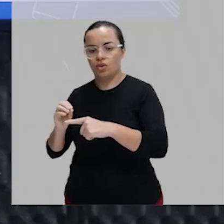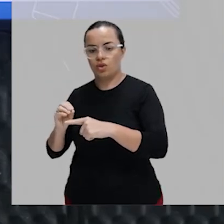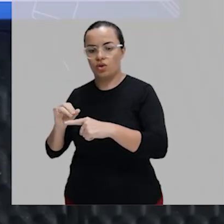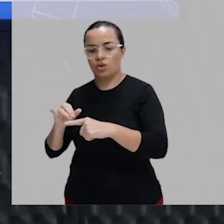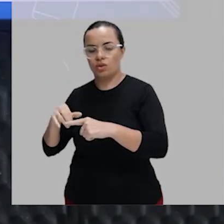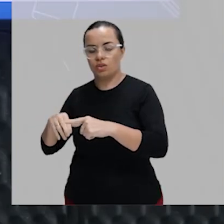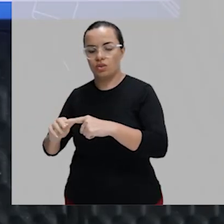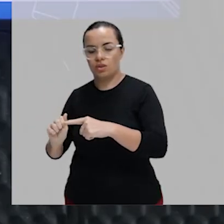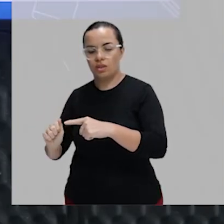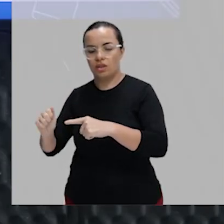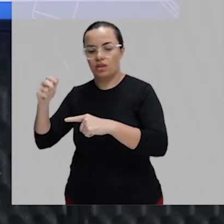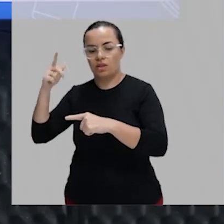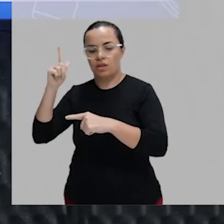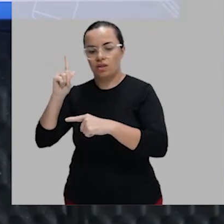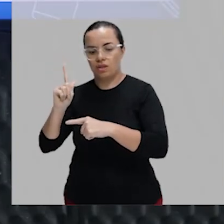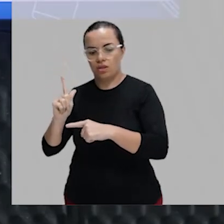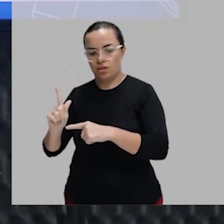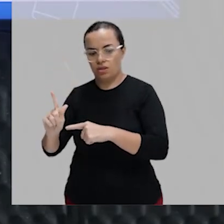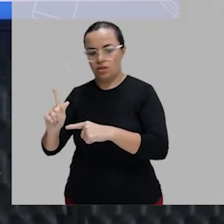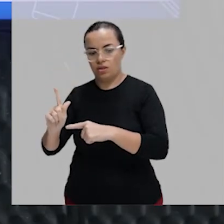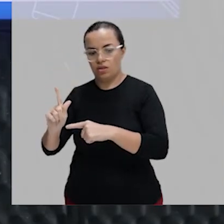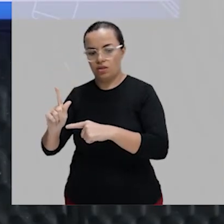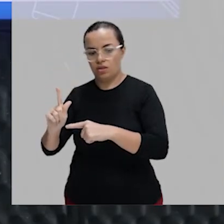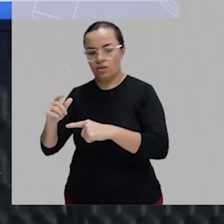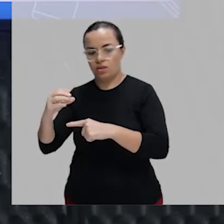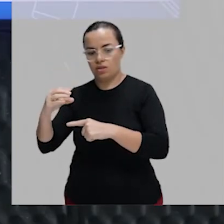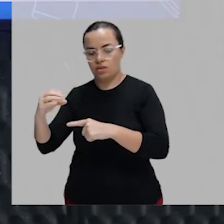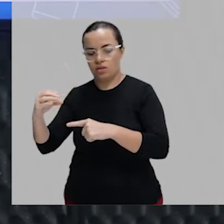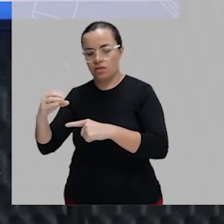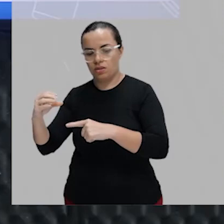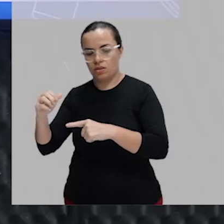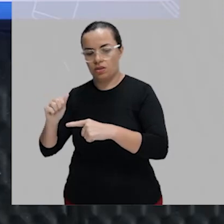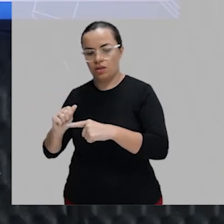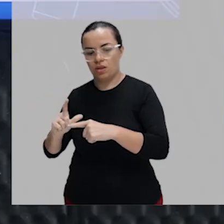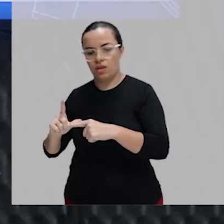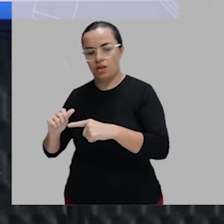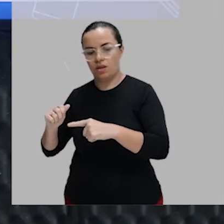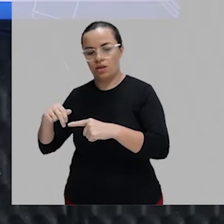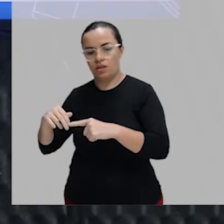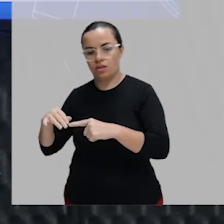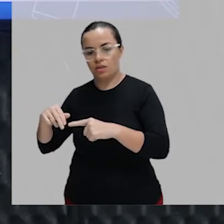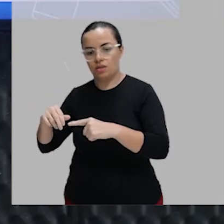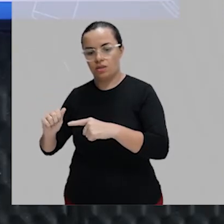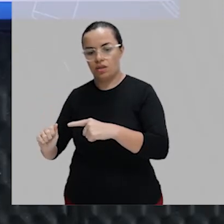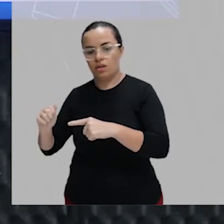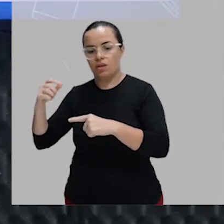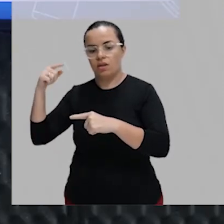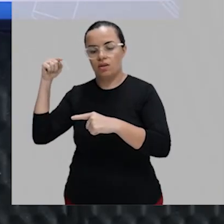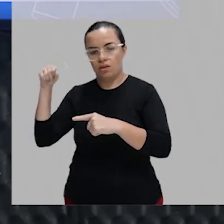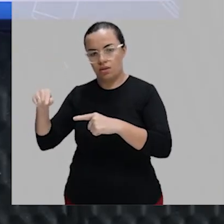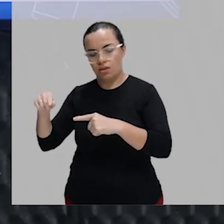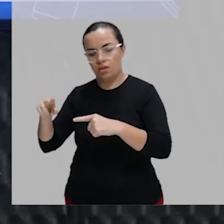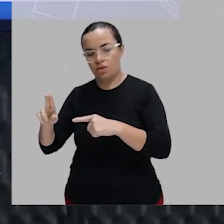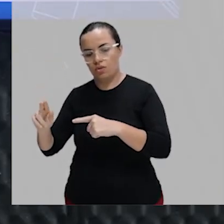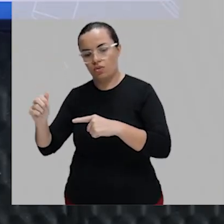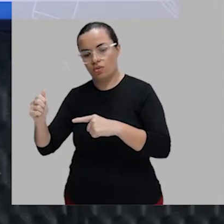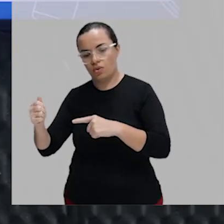tá? E para terminar toda a sequência, todo gene ele tem que ter um códon de